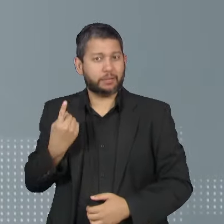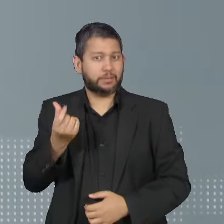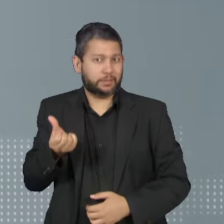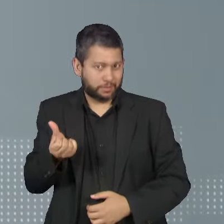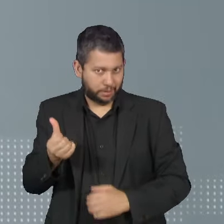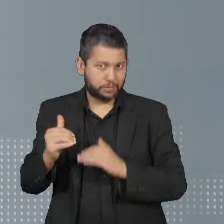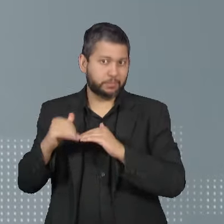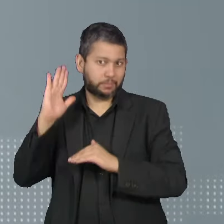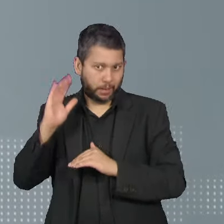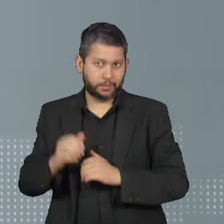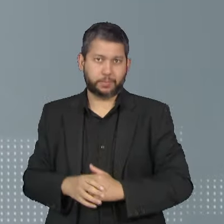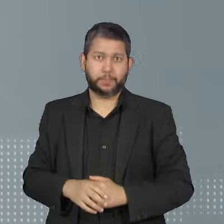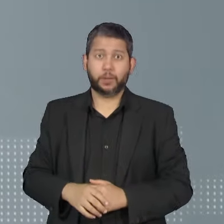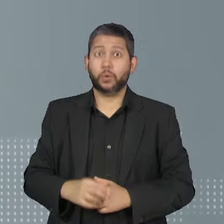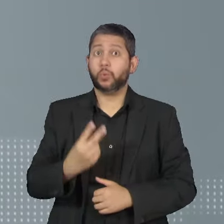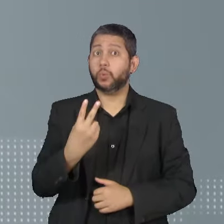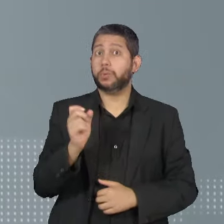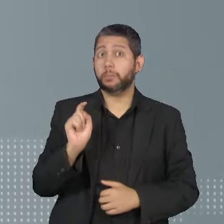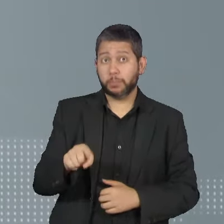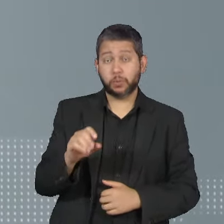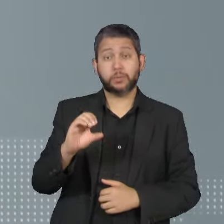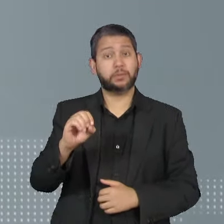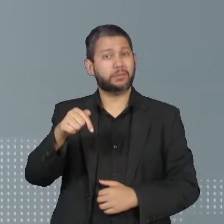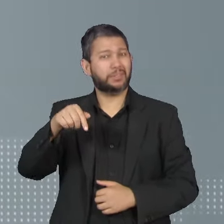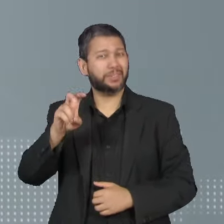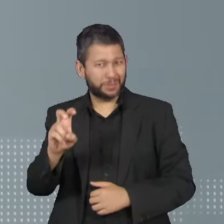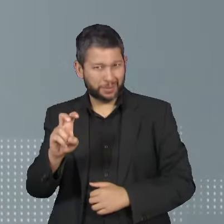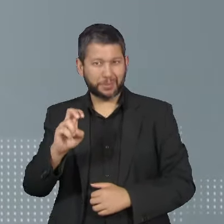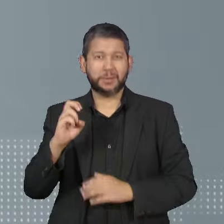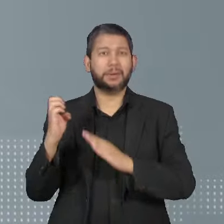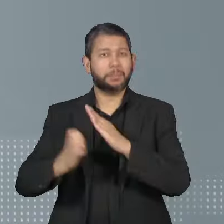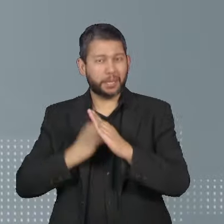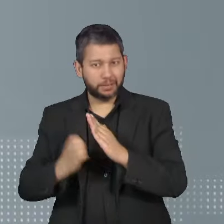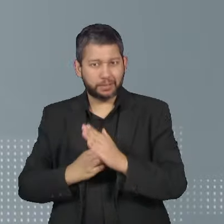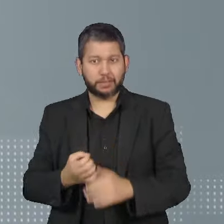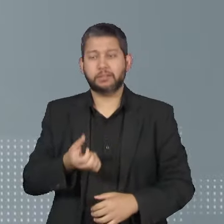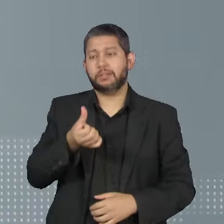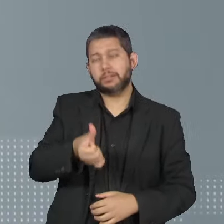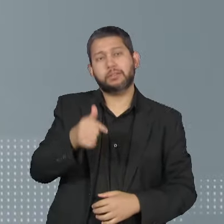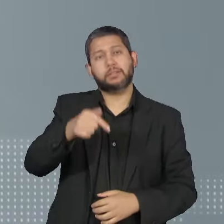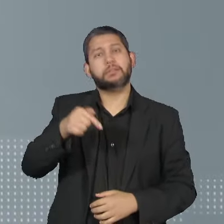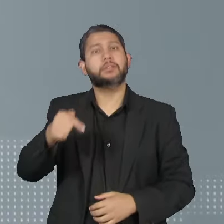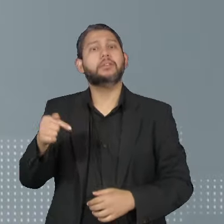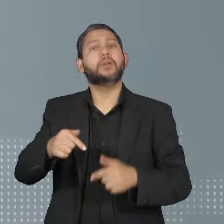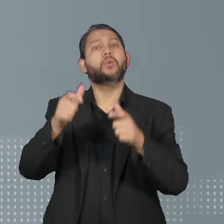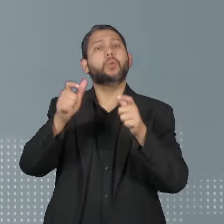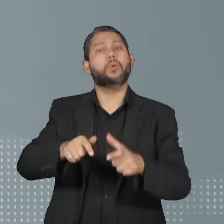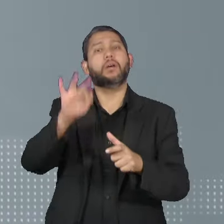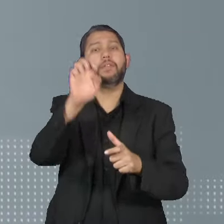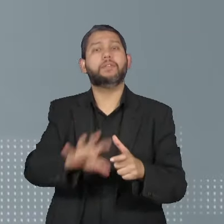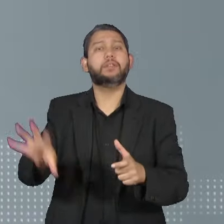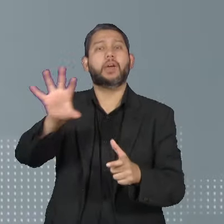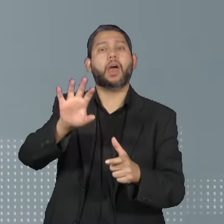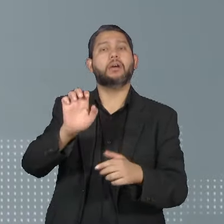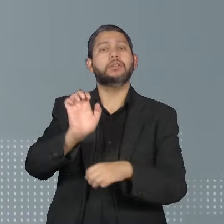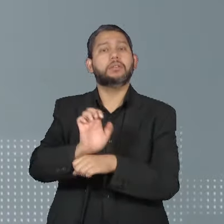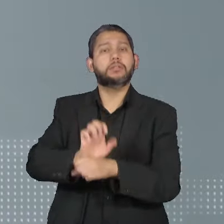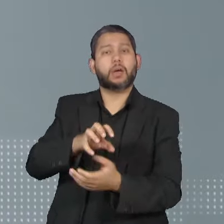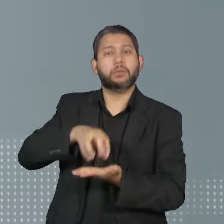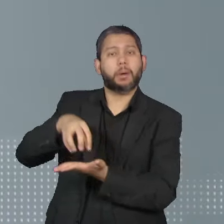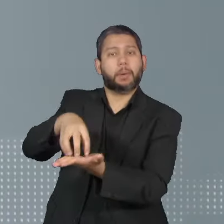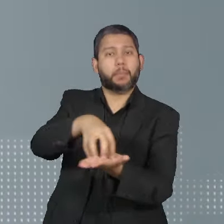anos 275 empresas 677 órgãos Federais e estaduais